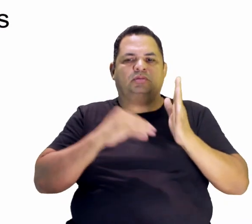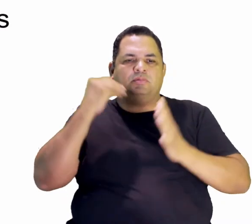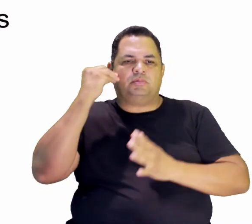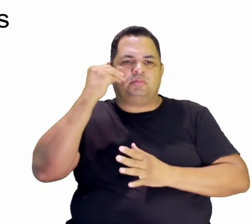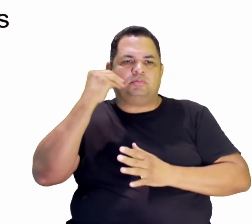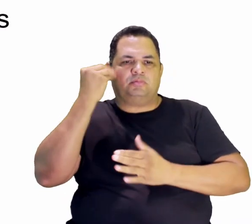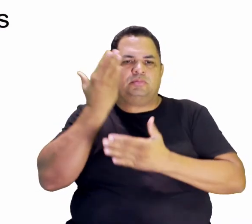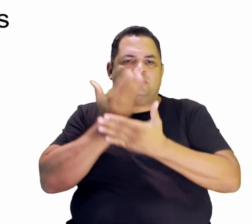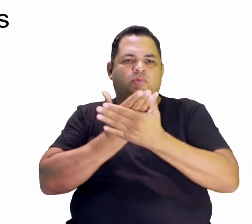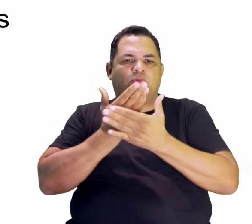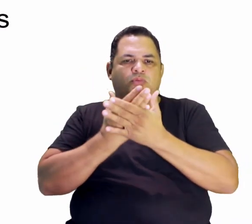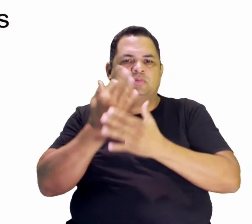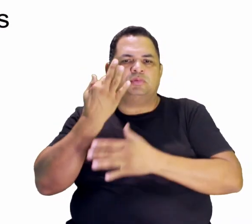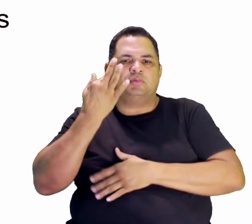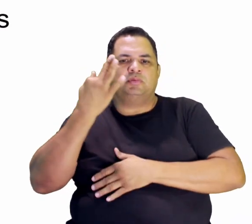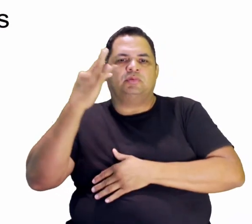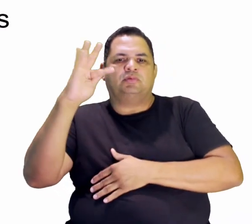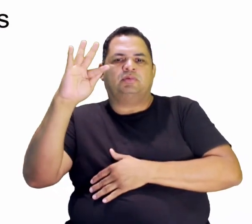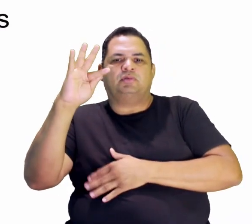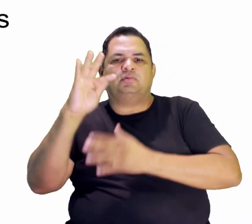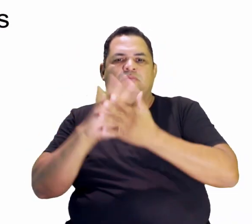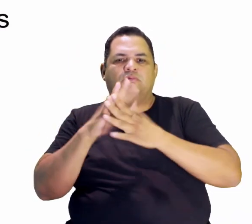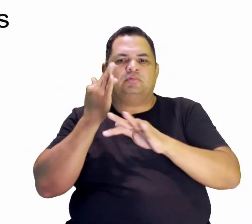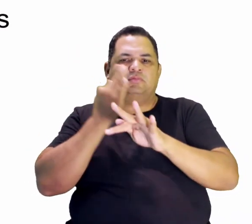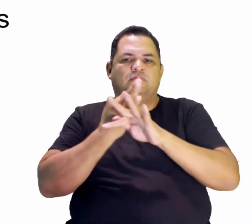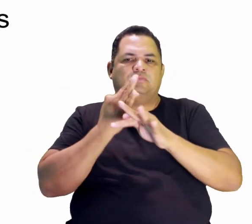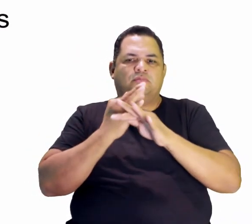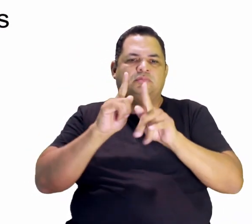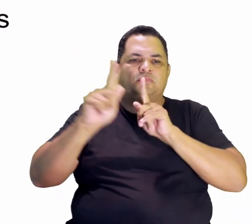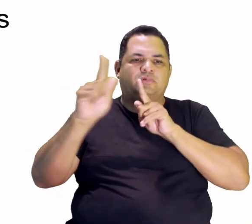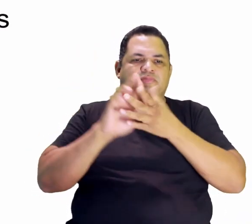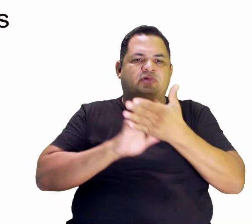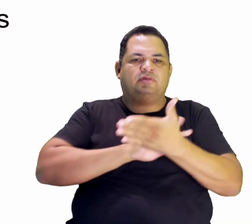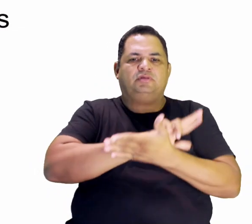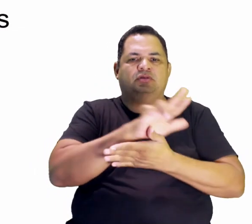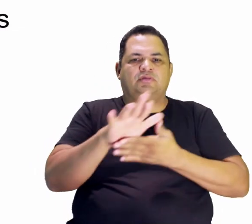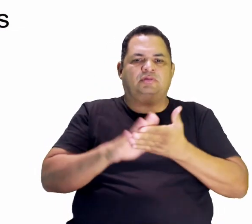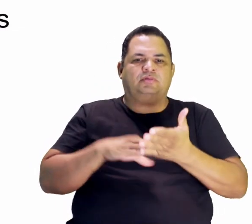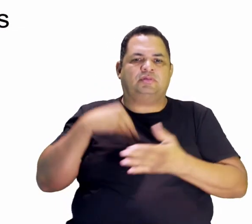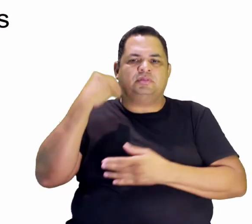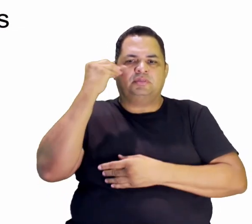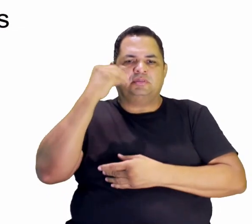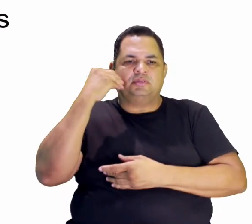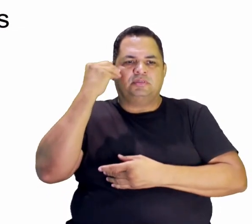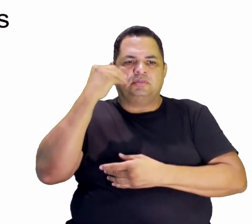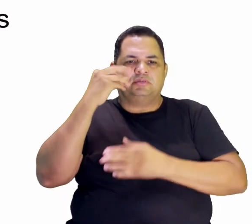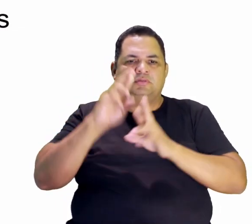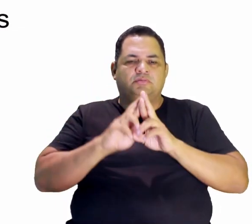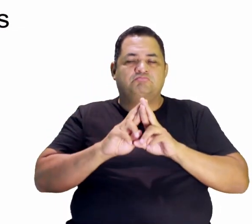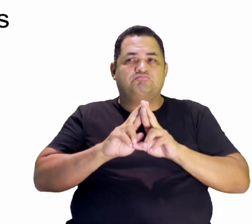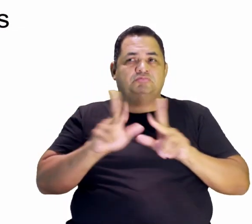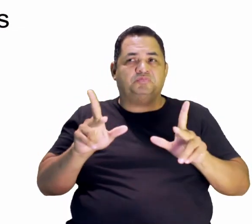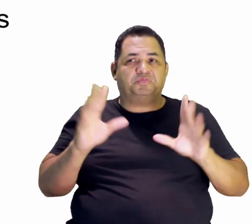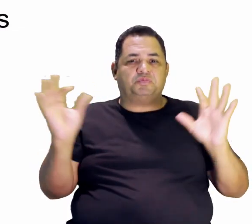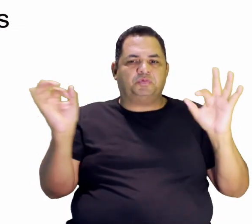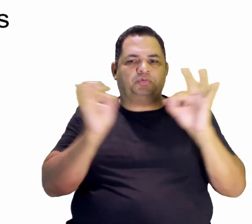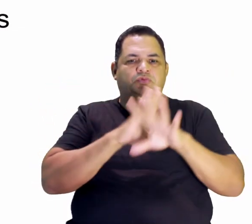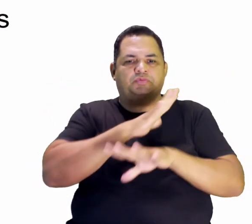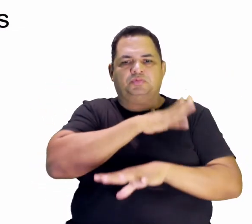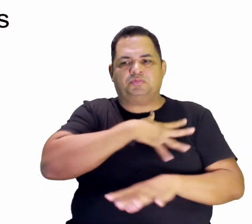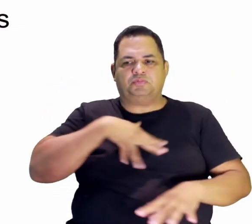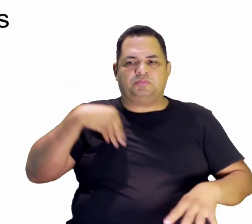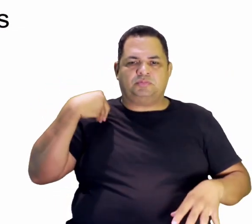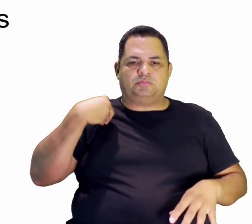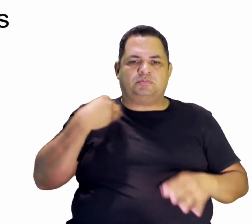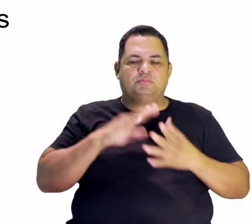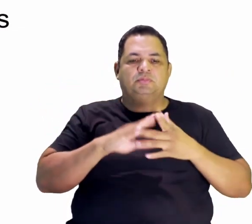físicos. E Galileu realizou uma série de experiências que levaram a conclusões diferentes daquelas de Aristóteles. E, mais